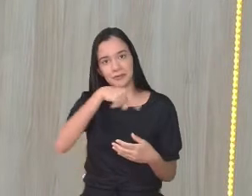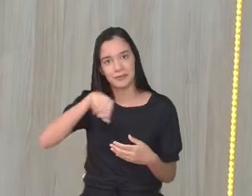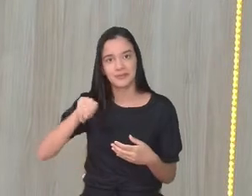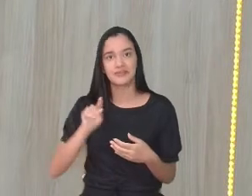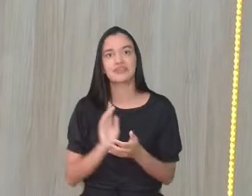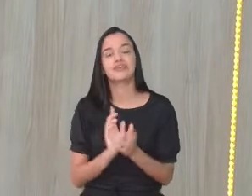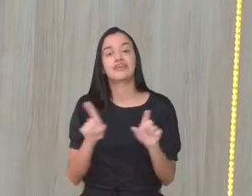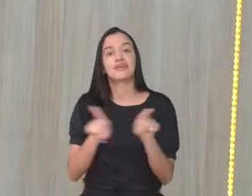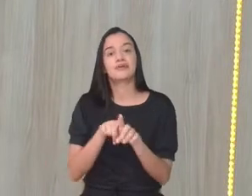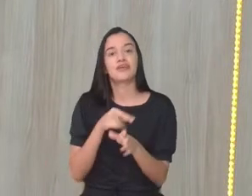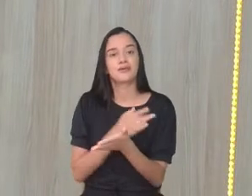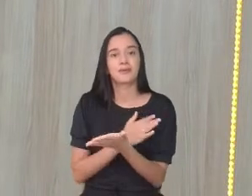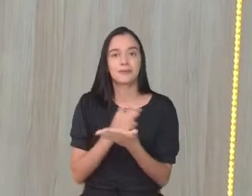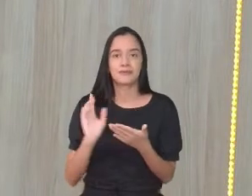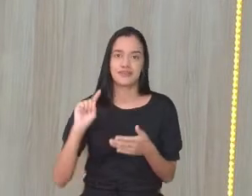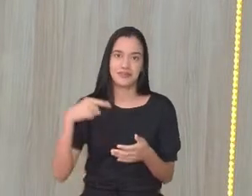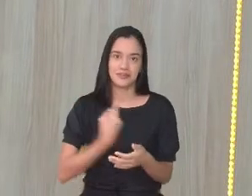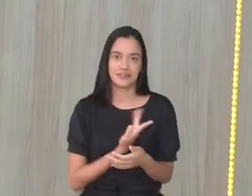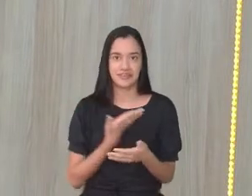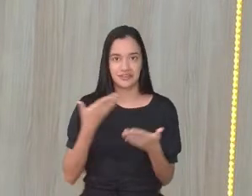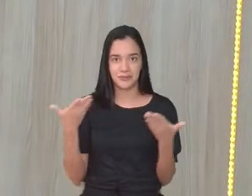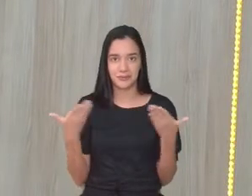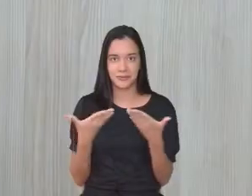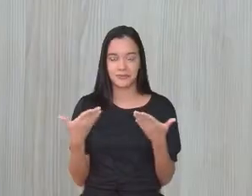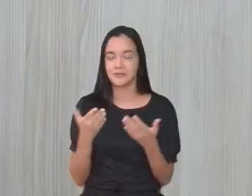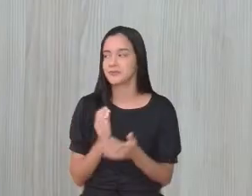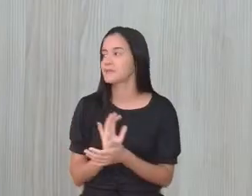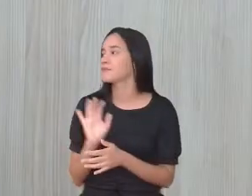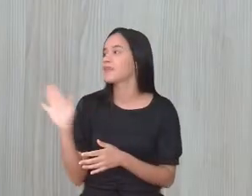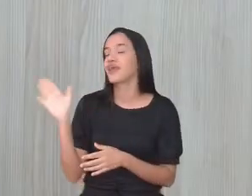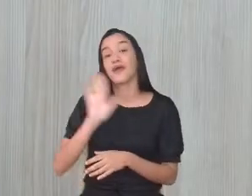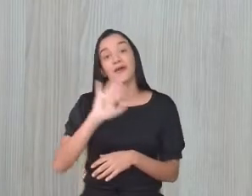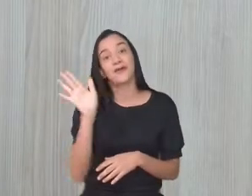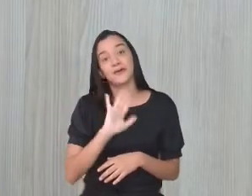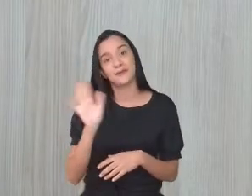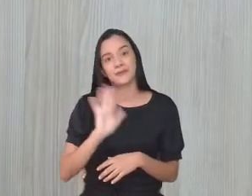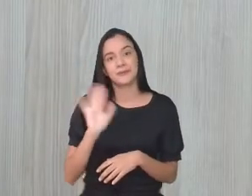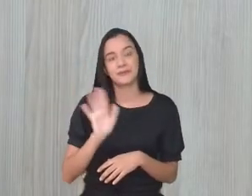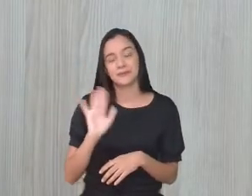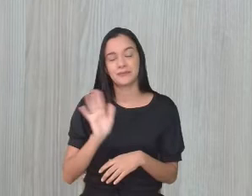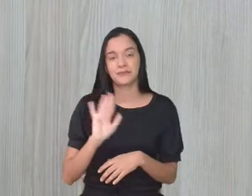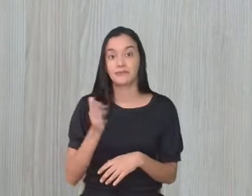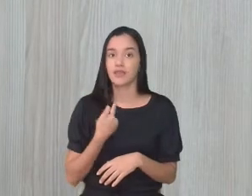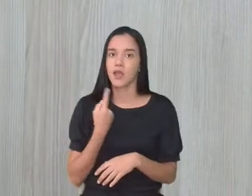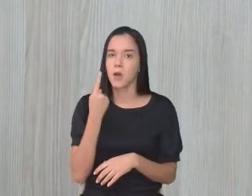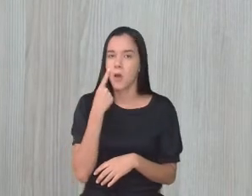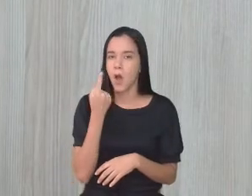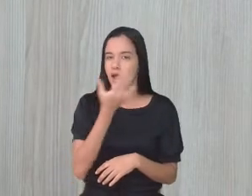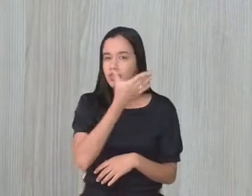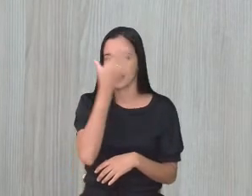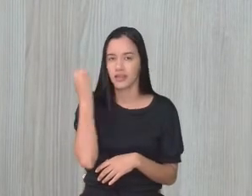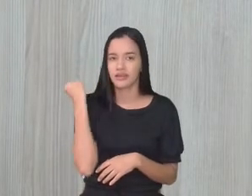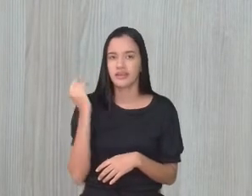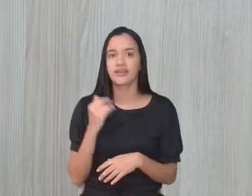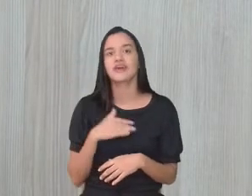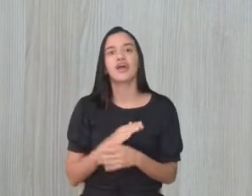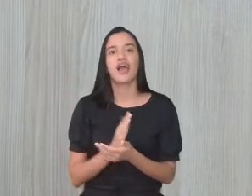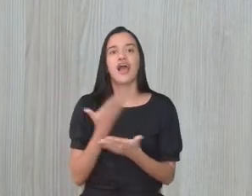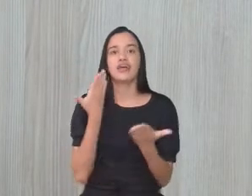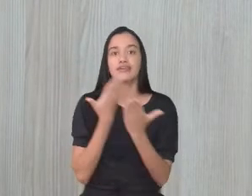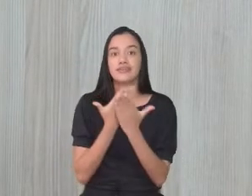vocês e a gente começar a nossa aula de hoje. Oi, turma. Olha, não esqueça, essa